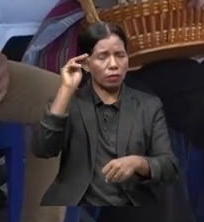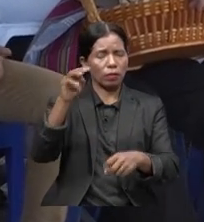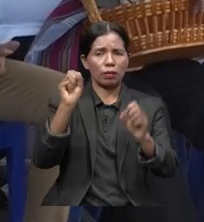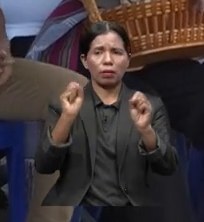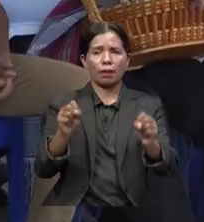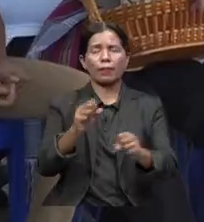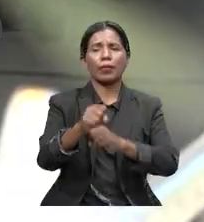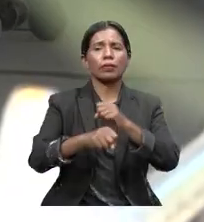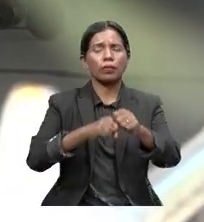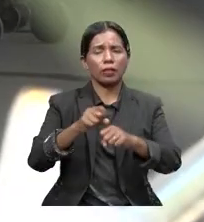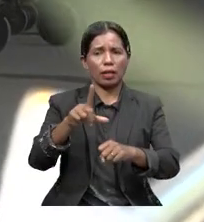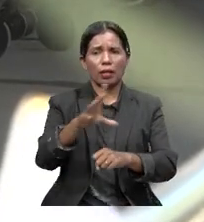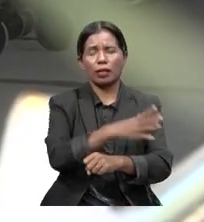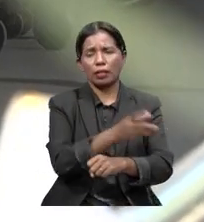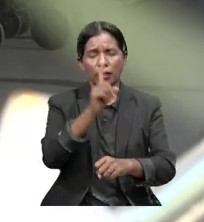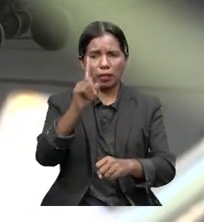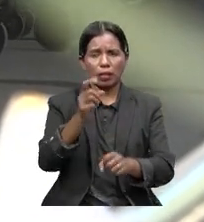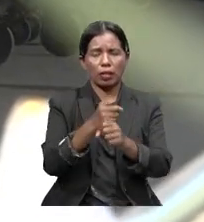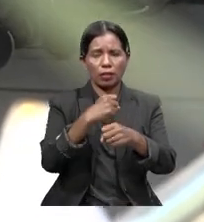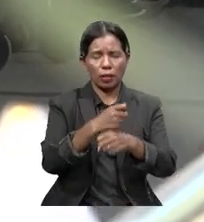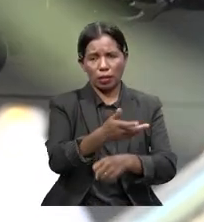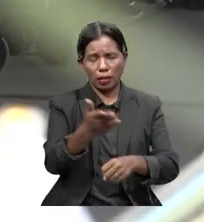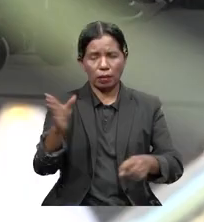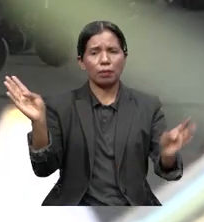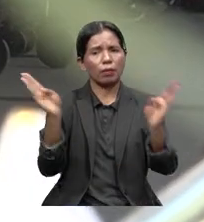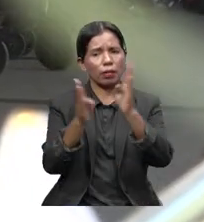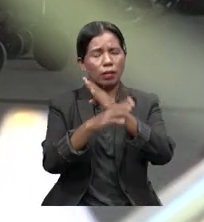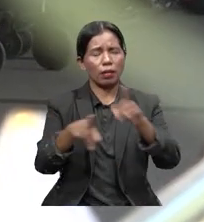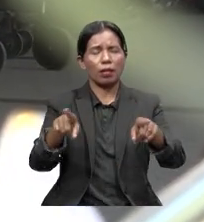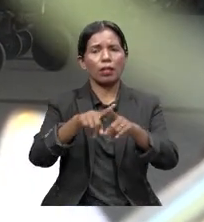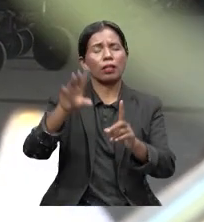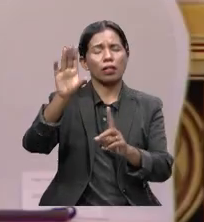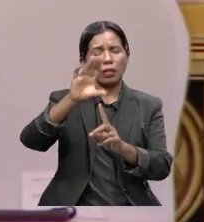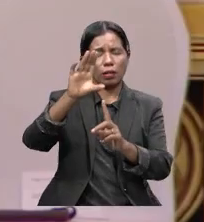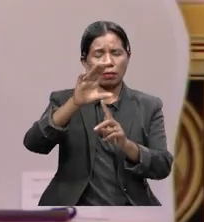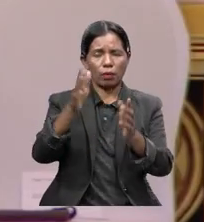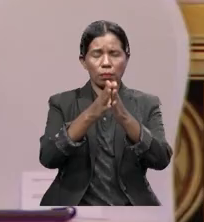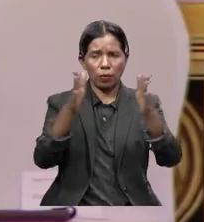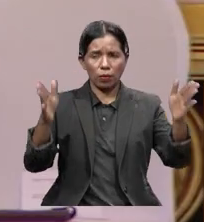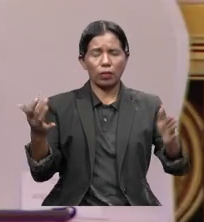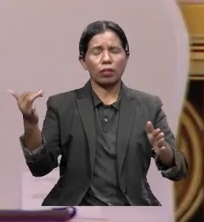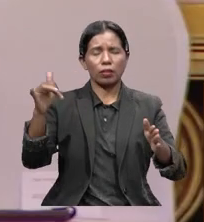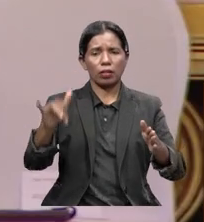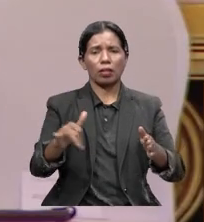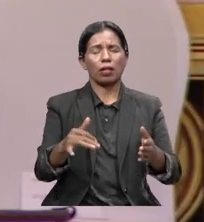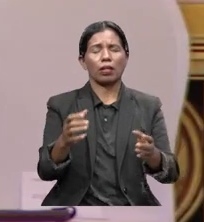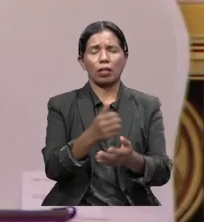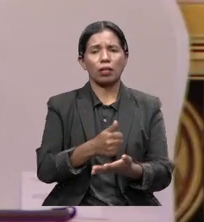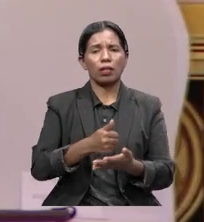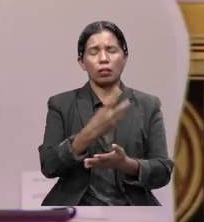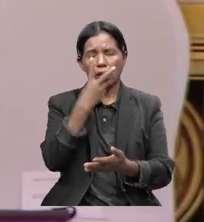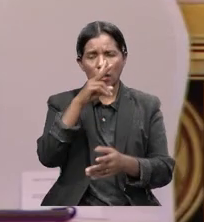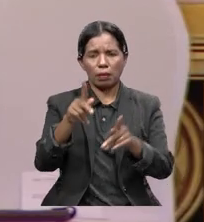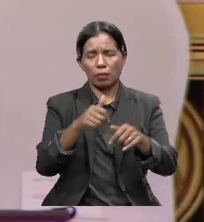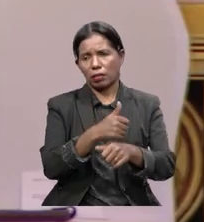prestígio social ida. Ori halo emi saianessa chefe bot sira ne be, domina ema selo. A tener esta